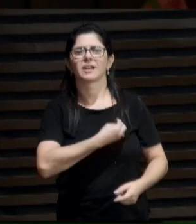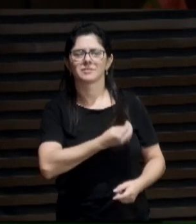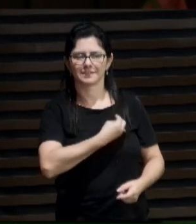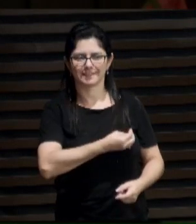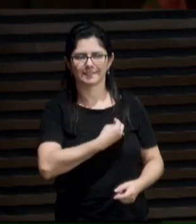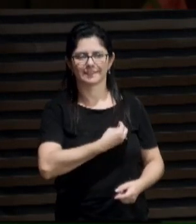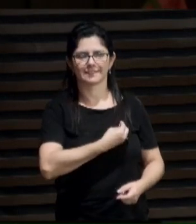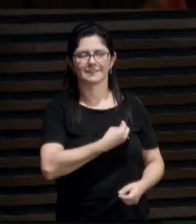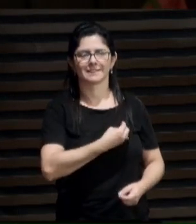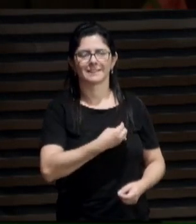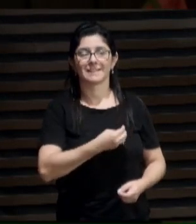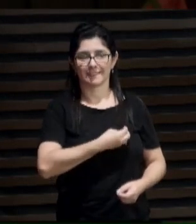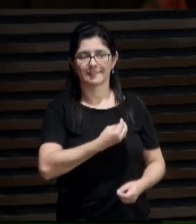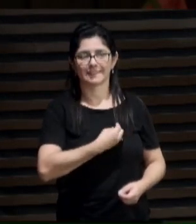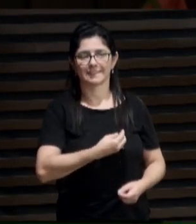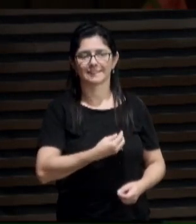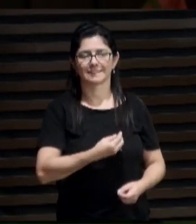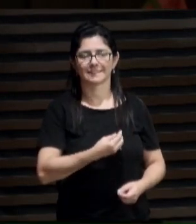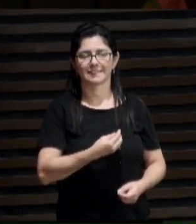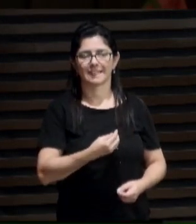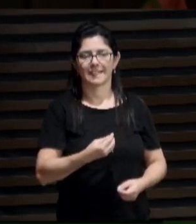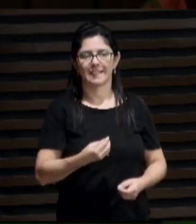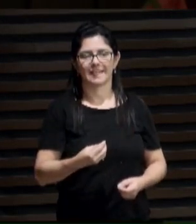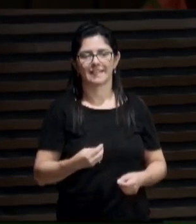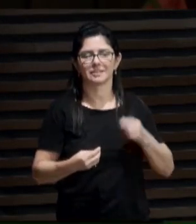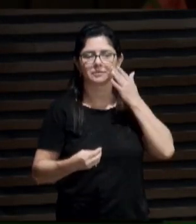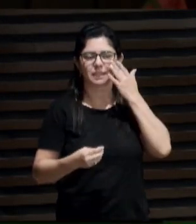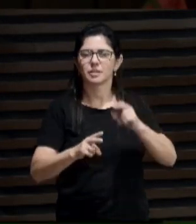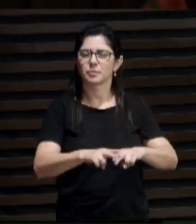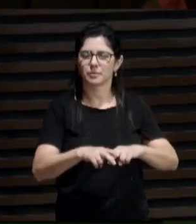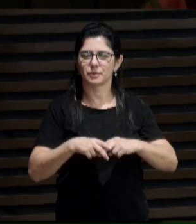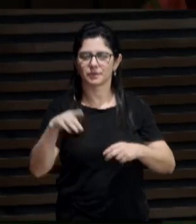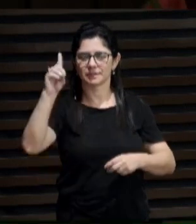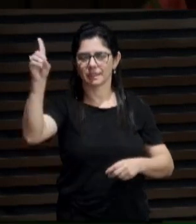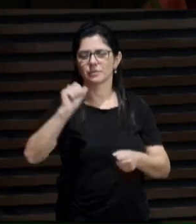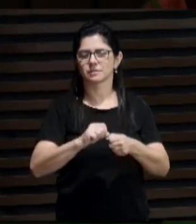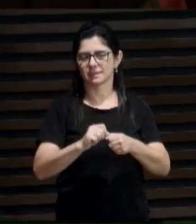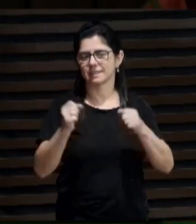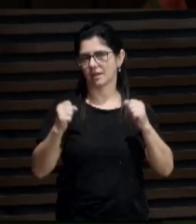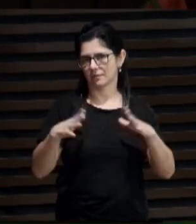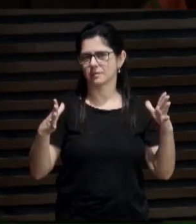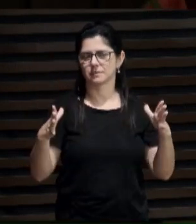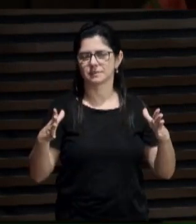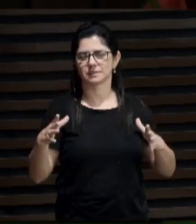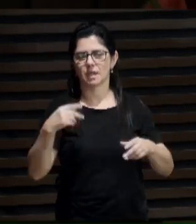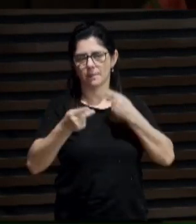torno do Deus que os havia criado, diz D.A. Carson em seu livro Worship by the